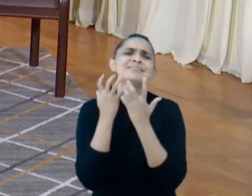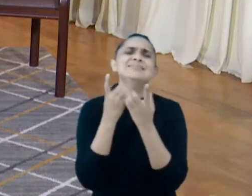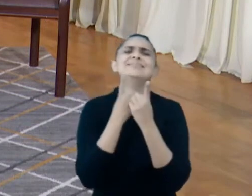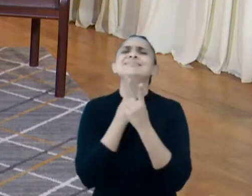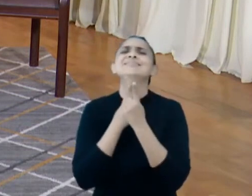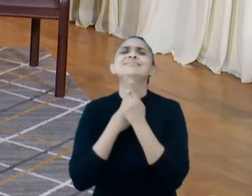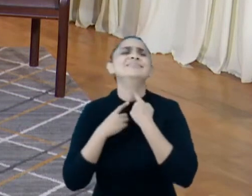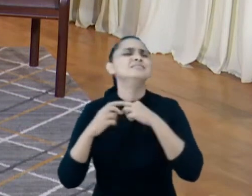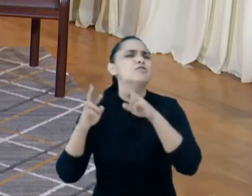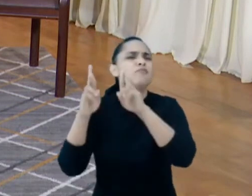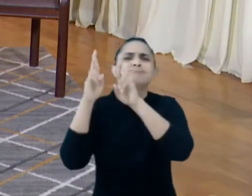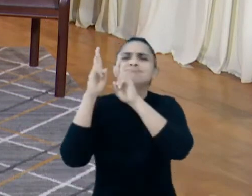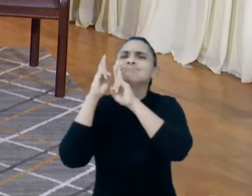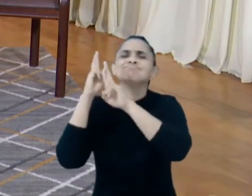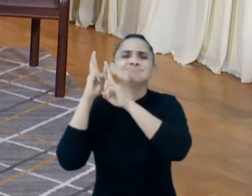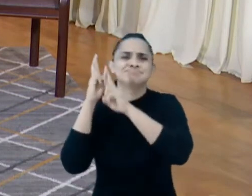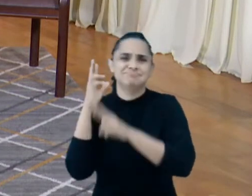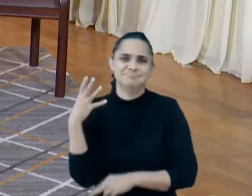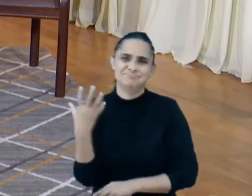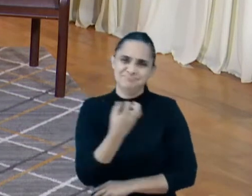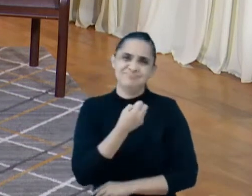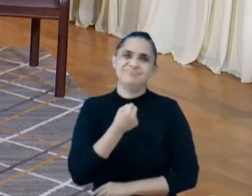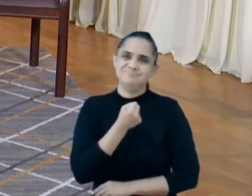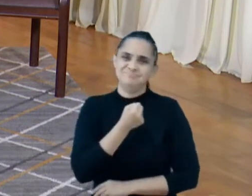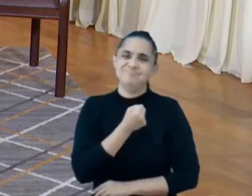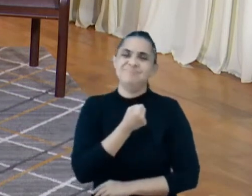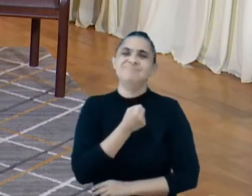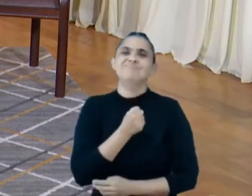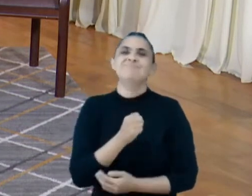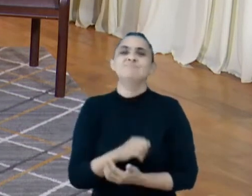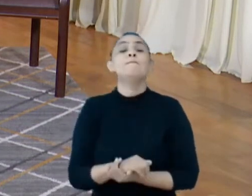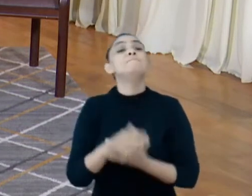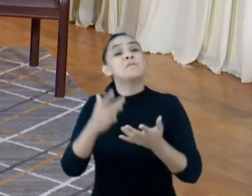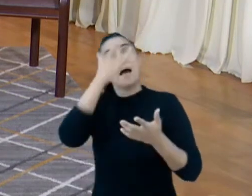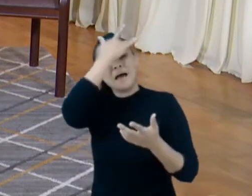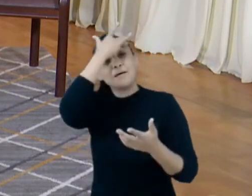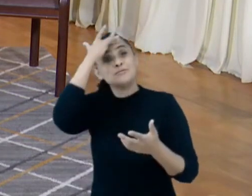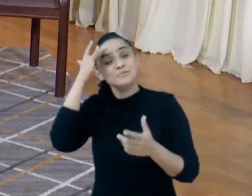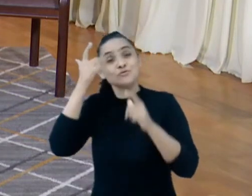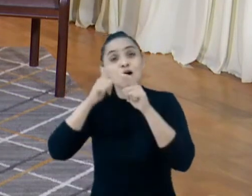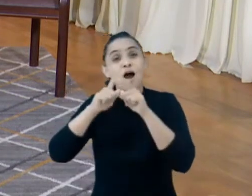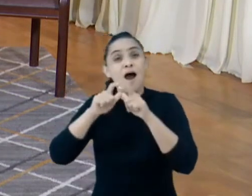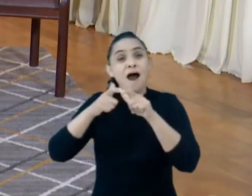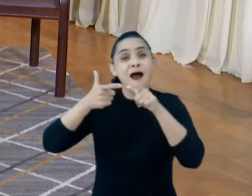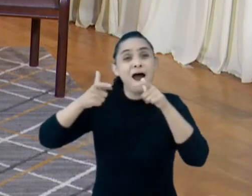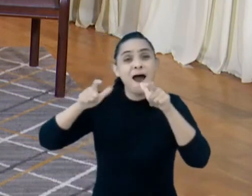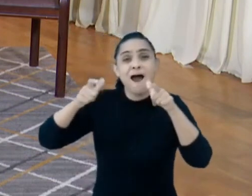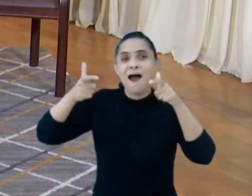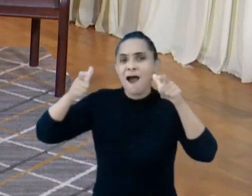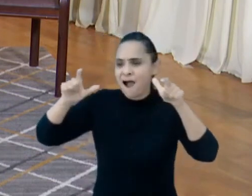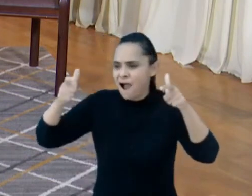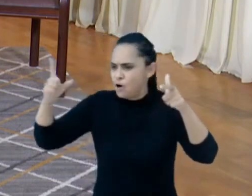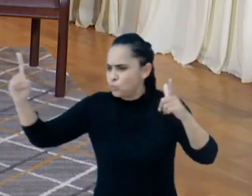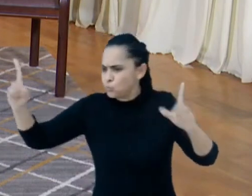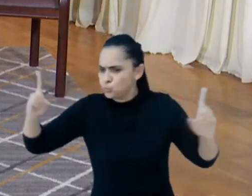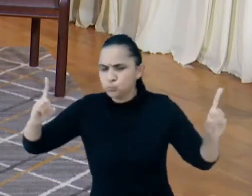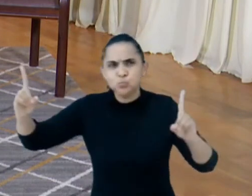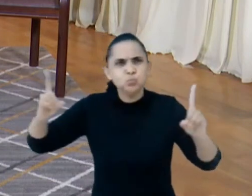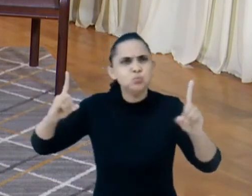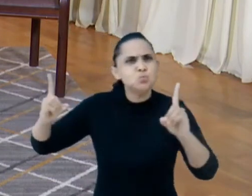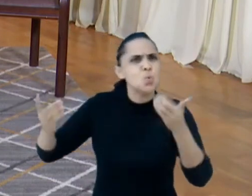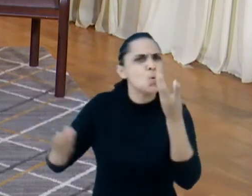deveriam ser salvas. E elas eram acrescentadas pelo poder do testemunho dos